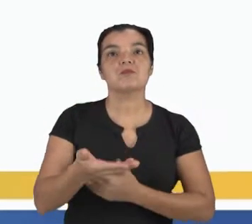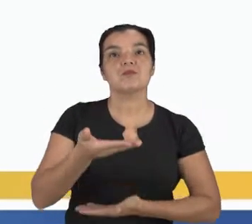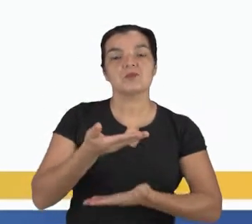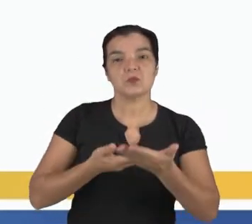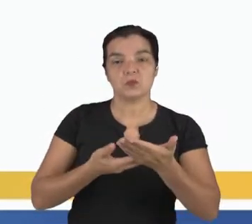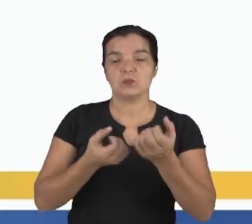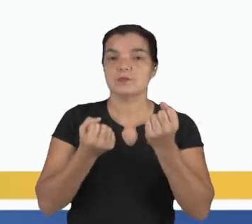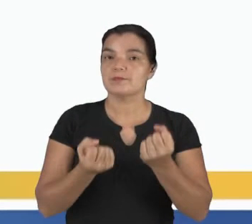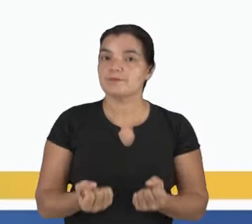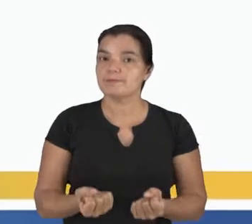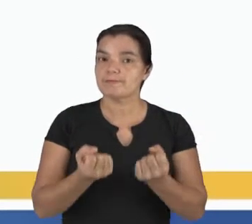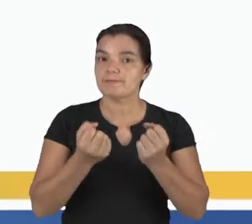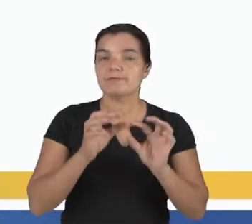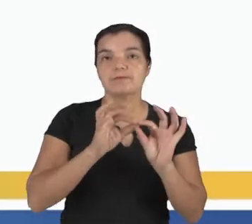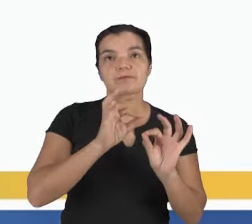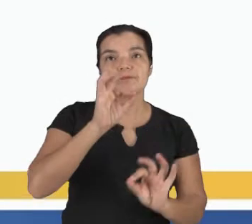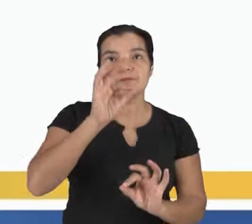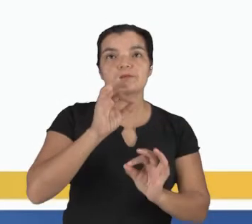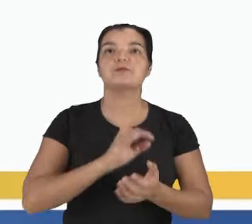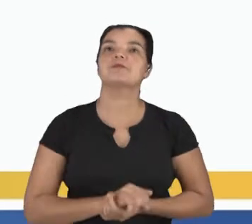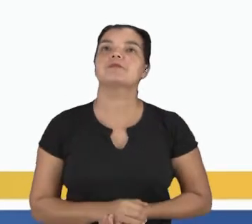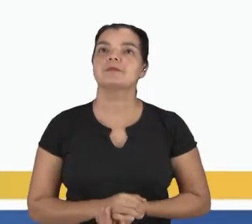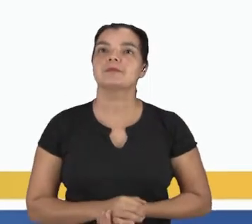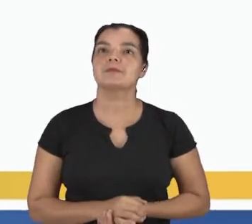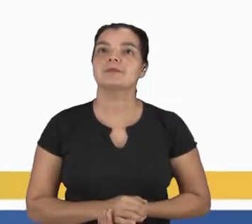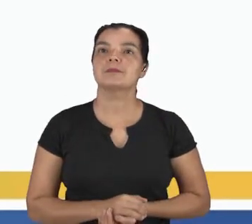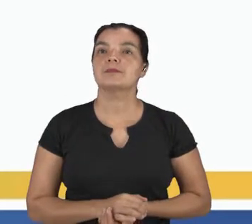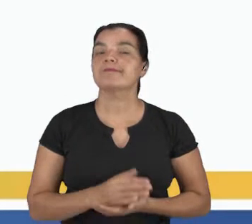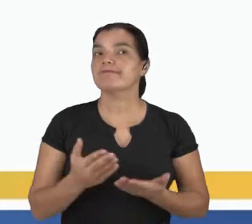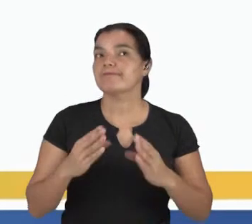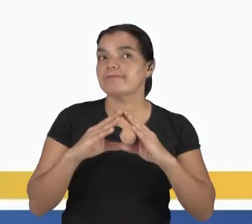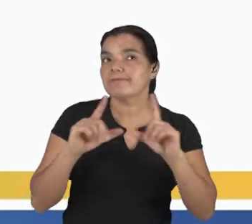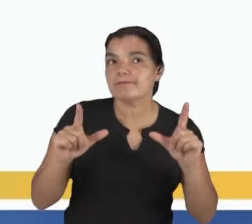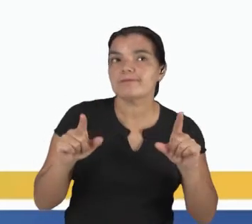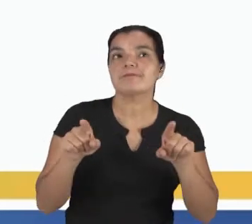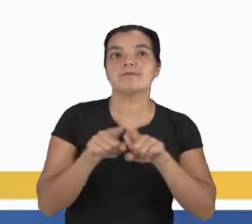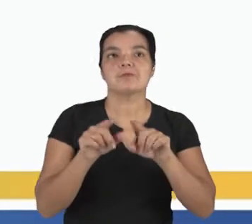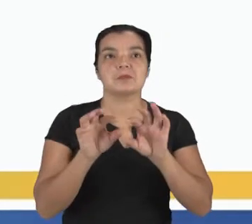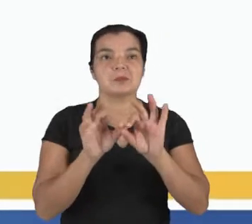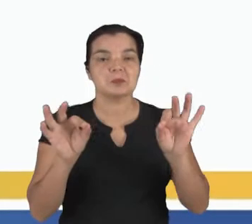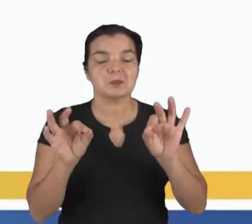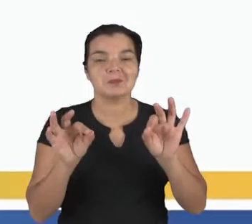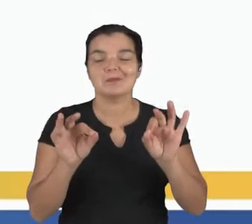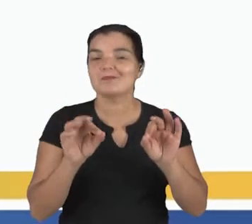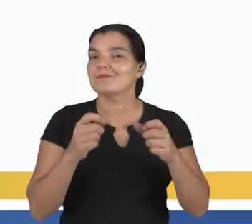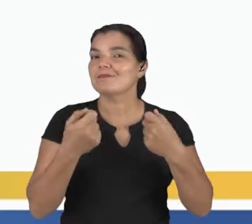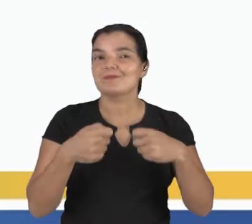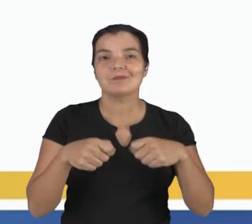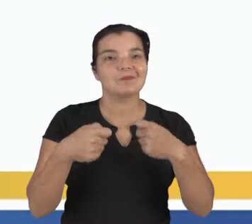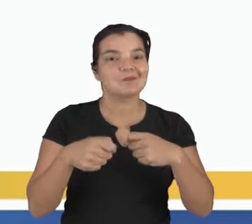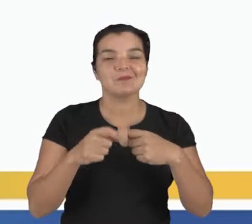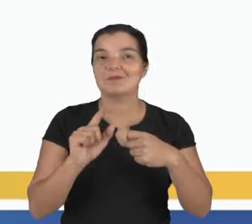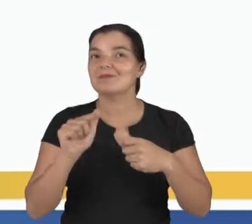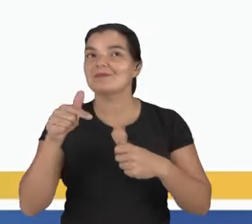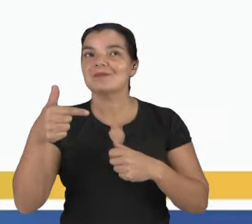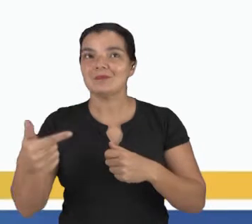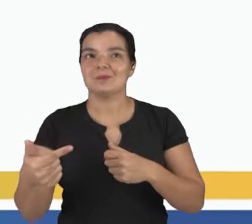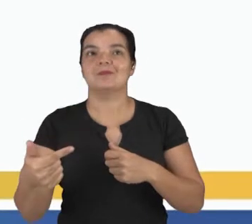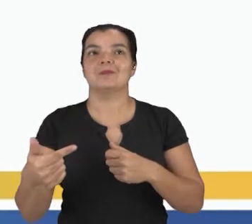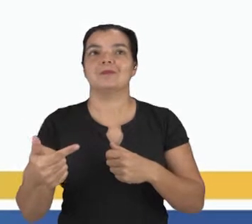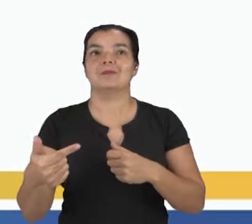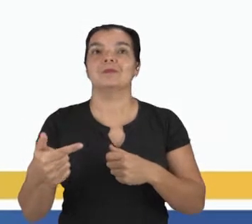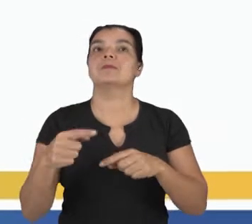relação peso e altura. É evidente que uma grandeza não depende